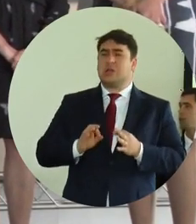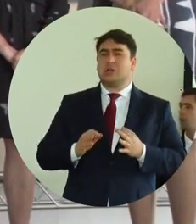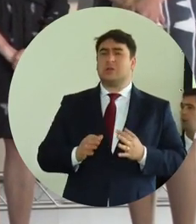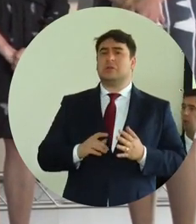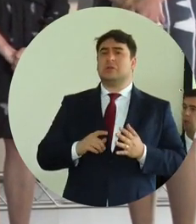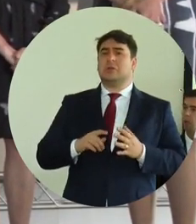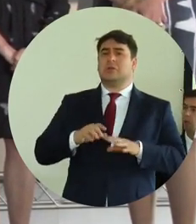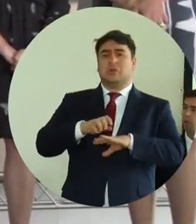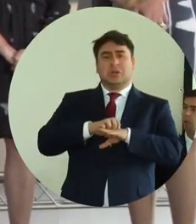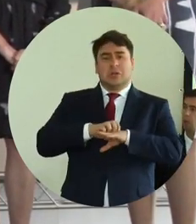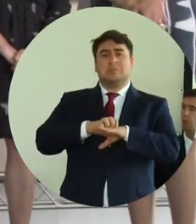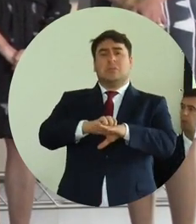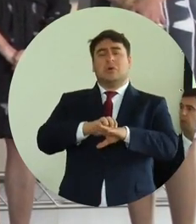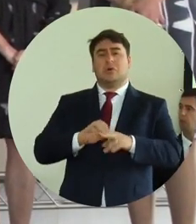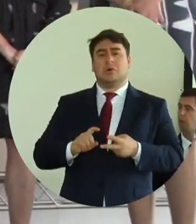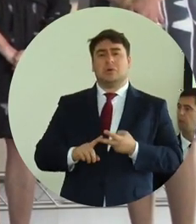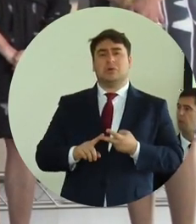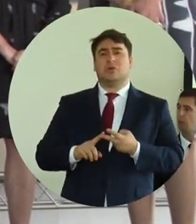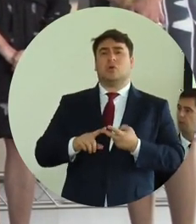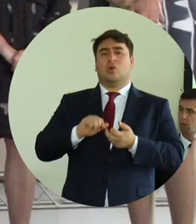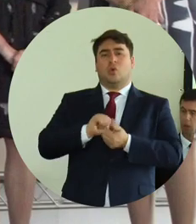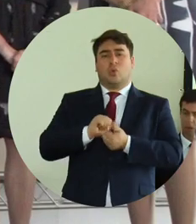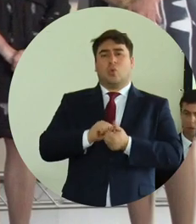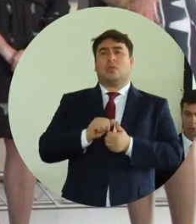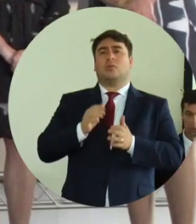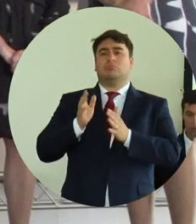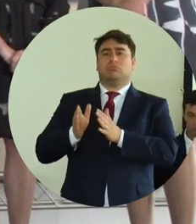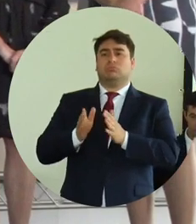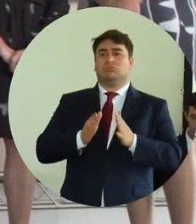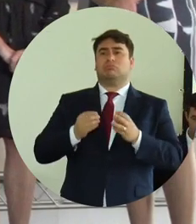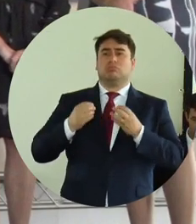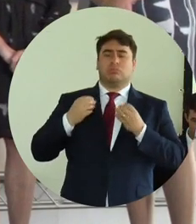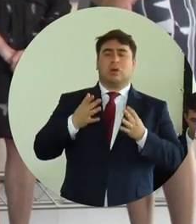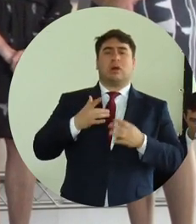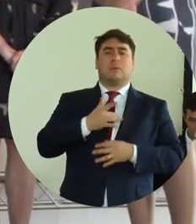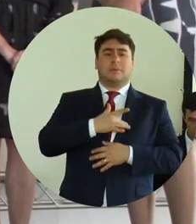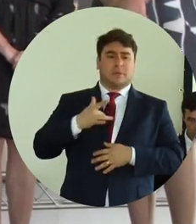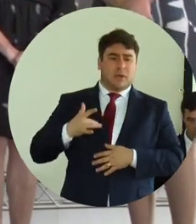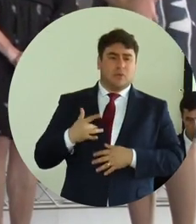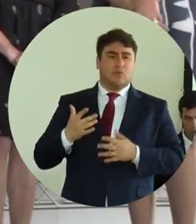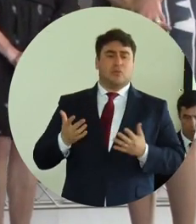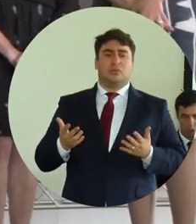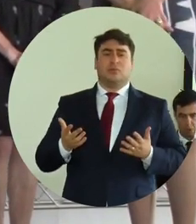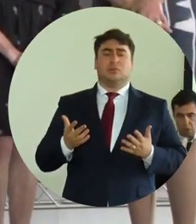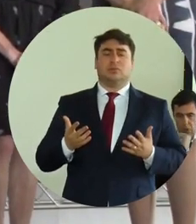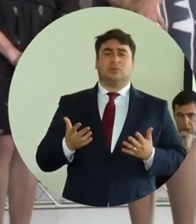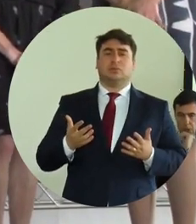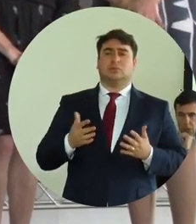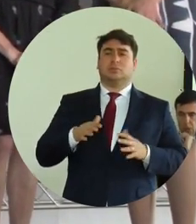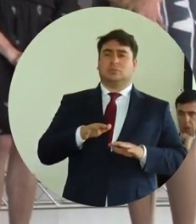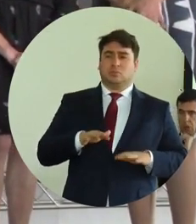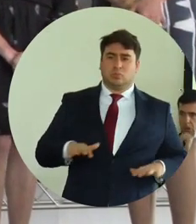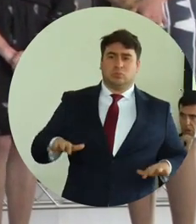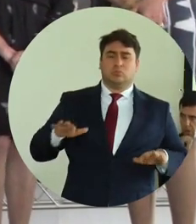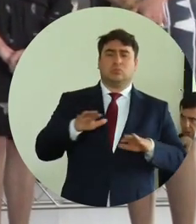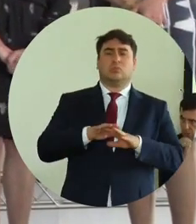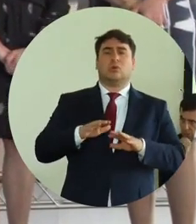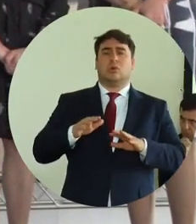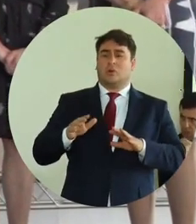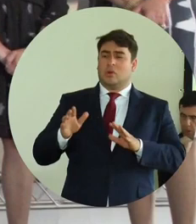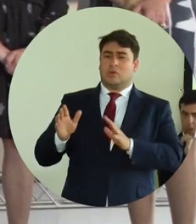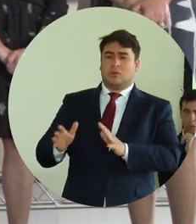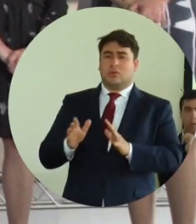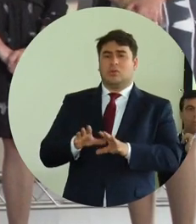no transporte, é na qualidade dos equipamentos que são distribuídos pela saúde, é na, em toda a rede